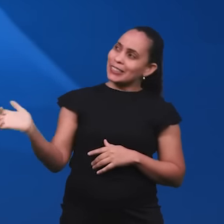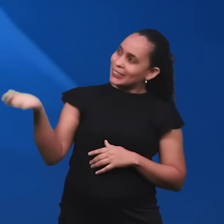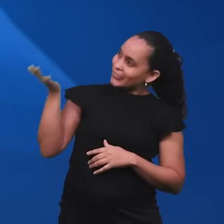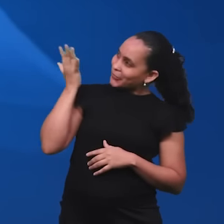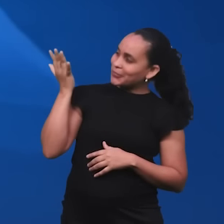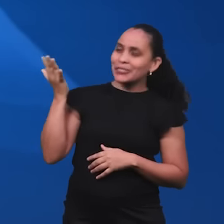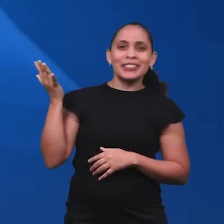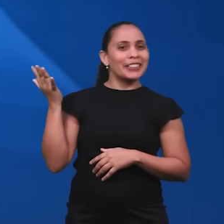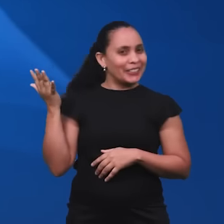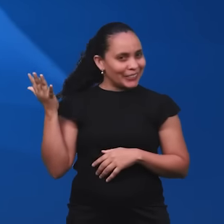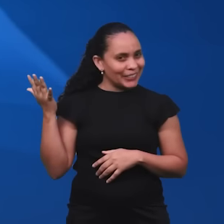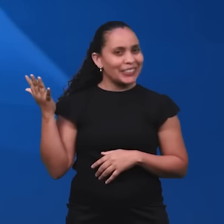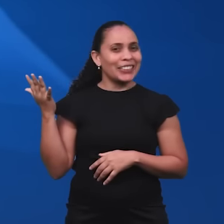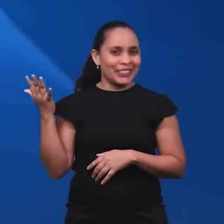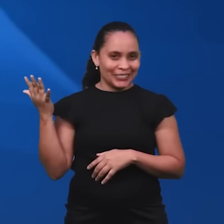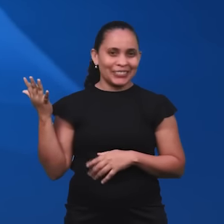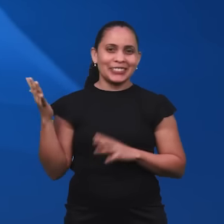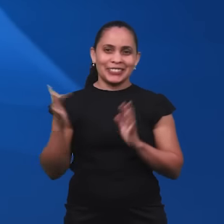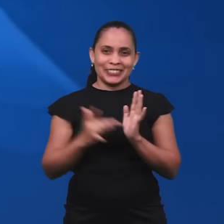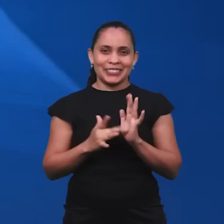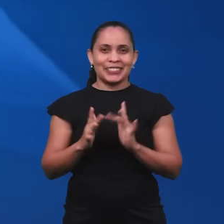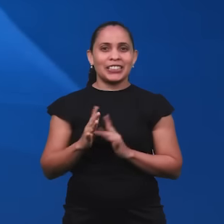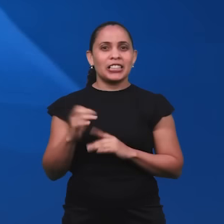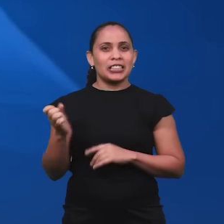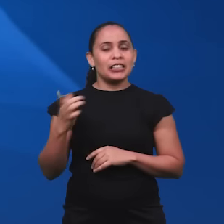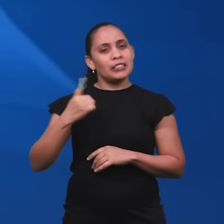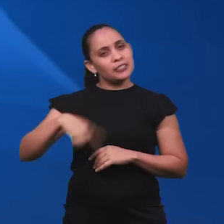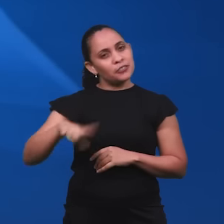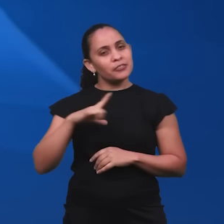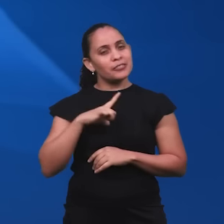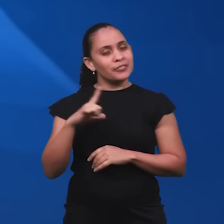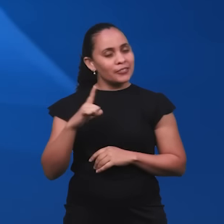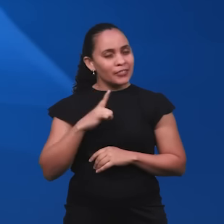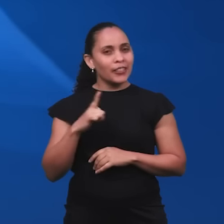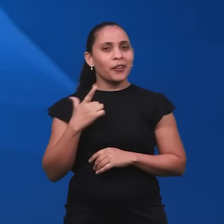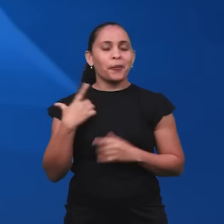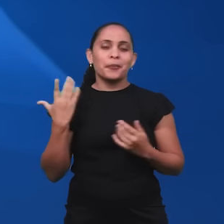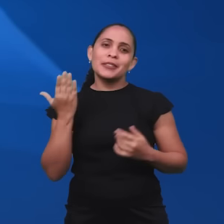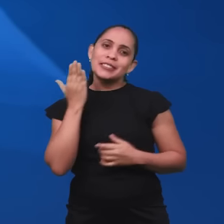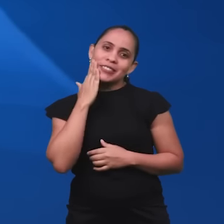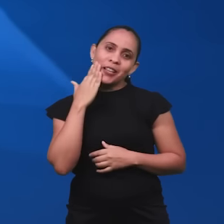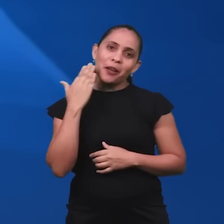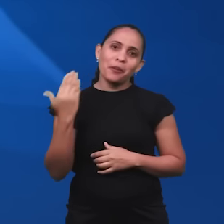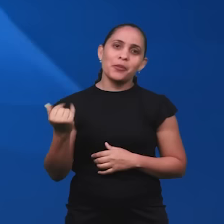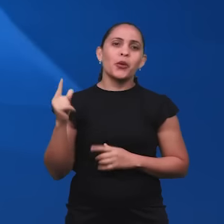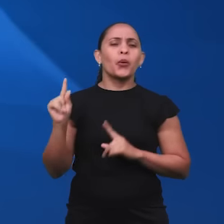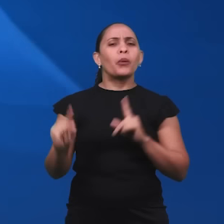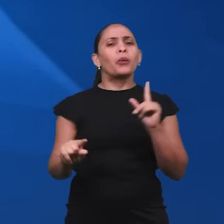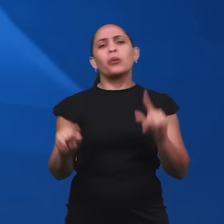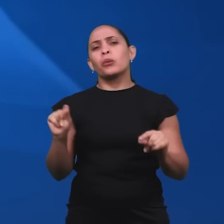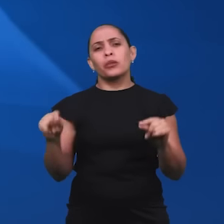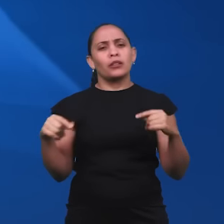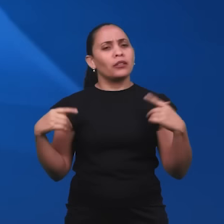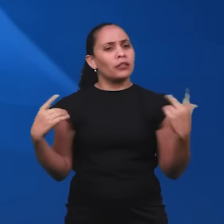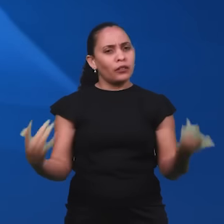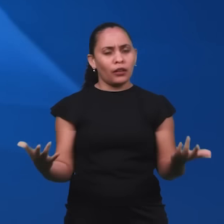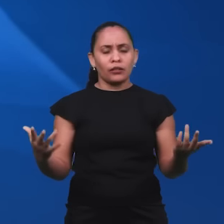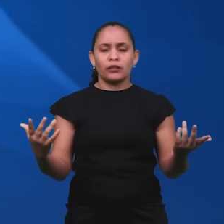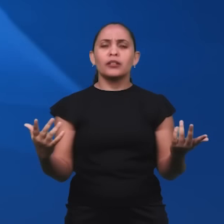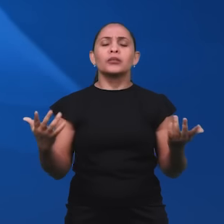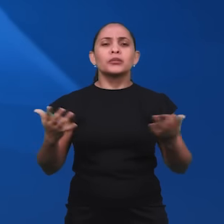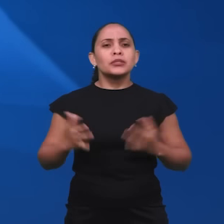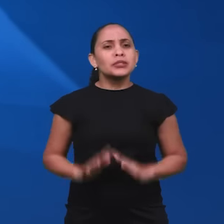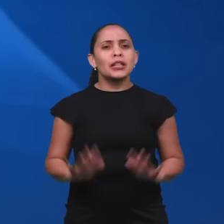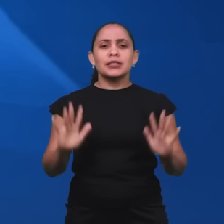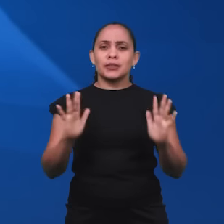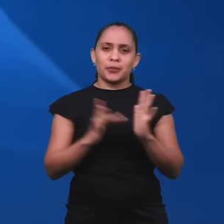a revelação de Jesus que eles estão tendo para saber nesse final de ano o que é realmente a questão do nascimento de